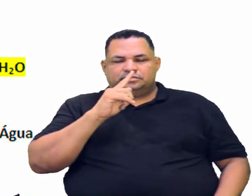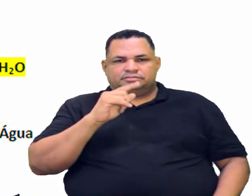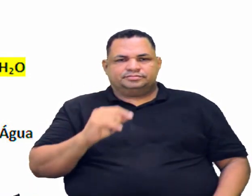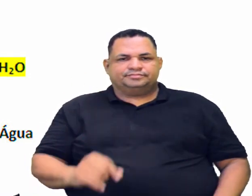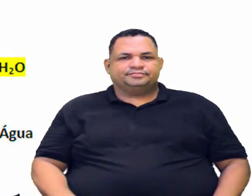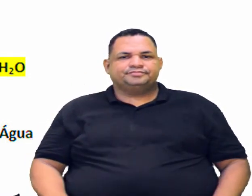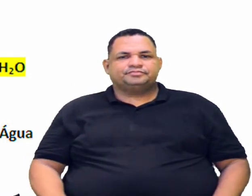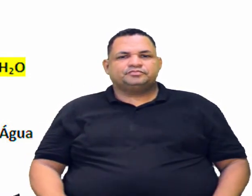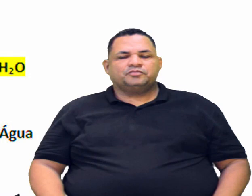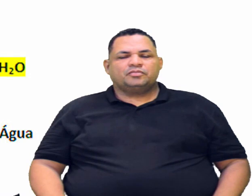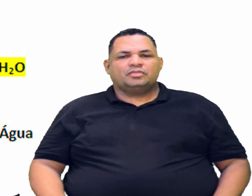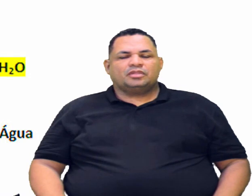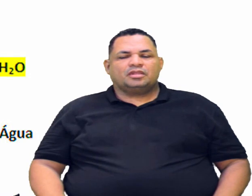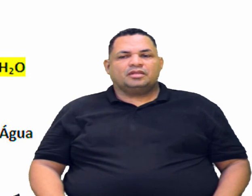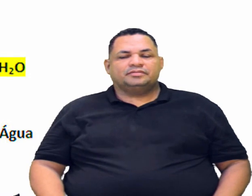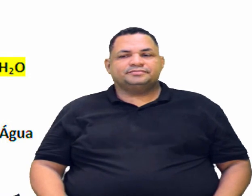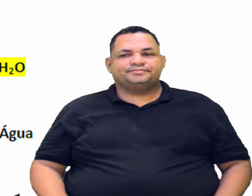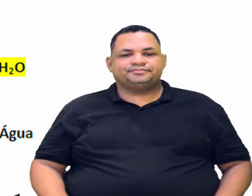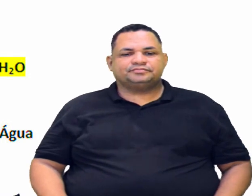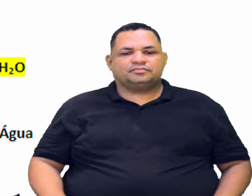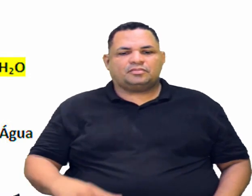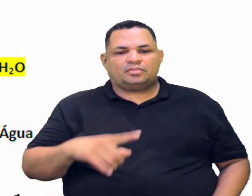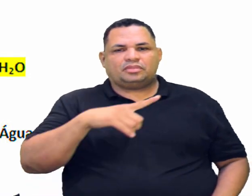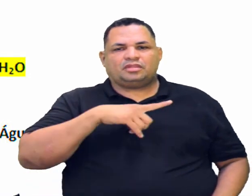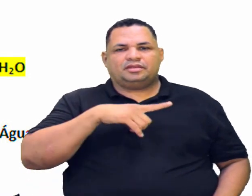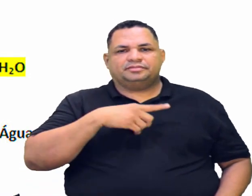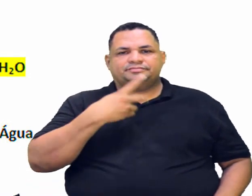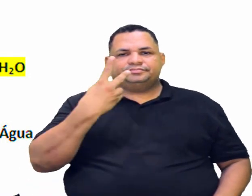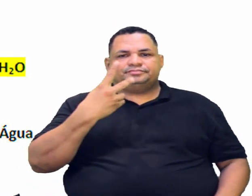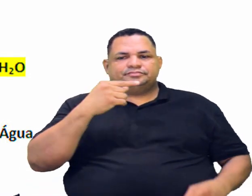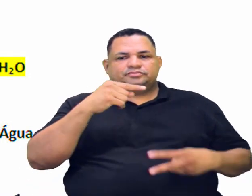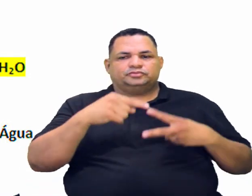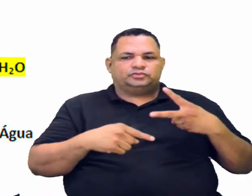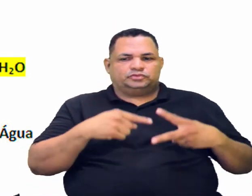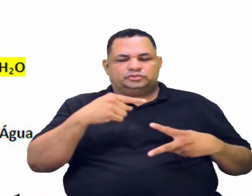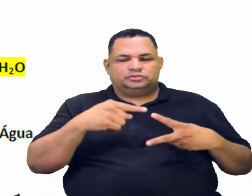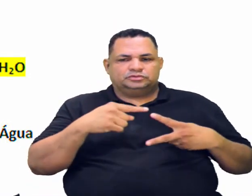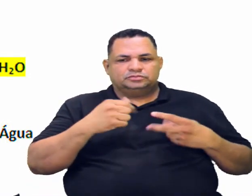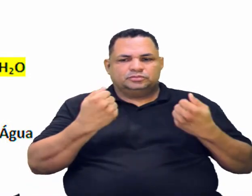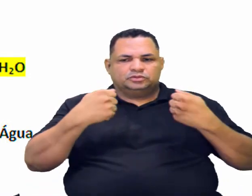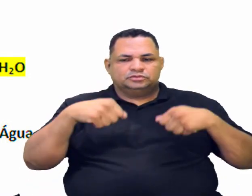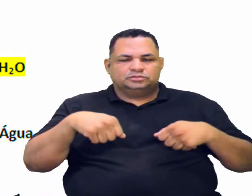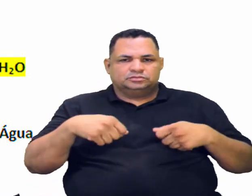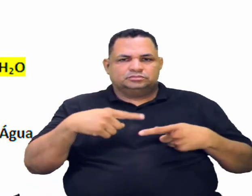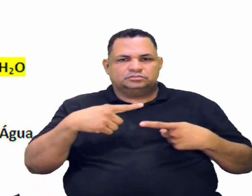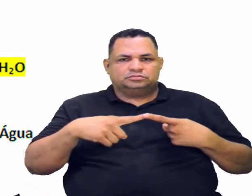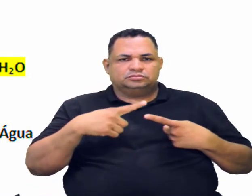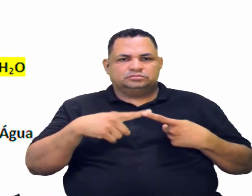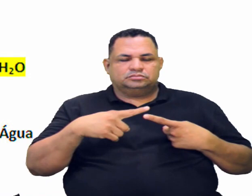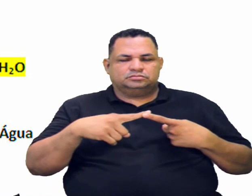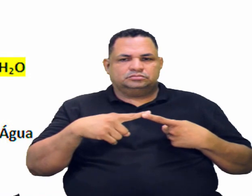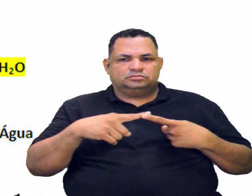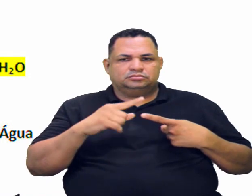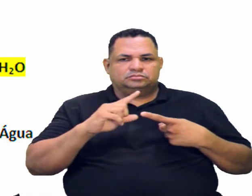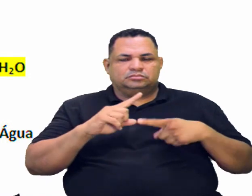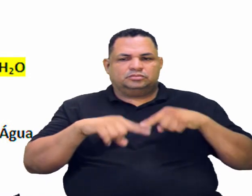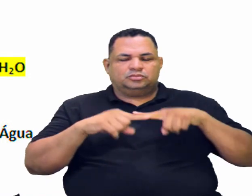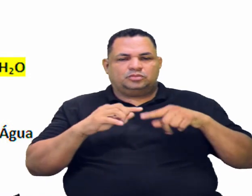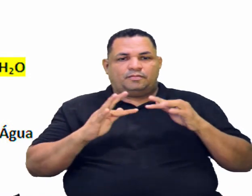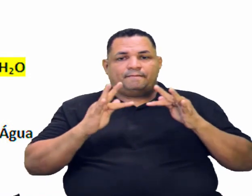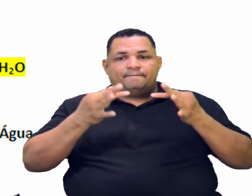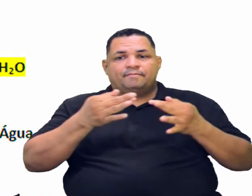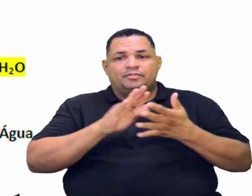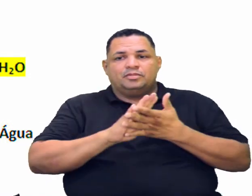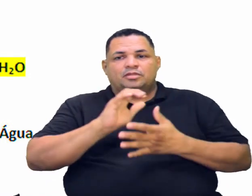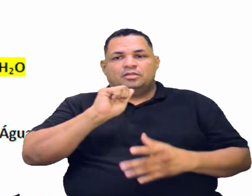água, né? E aí nós vamos ter dois cenários. Podemos ter como produto final